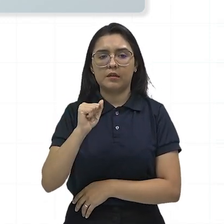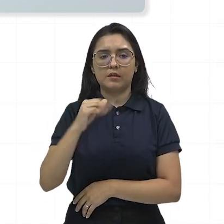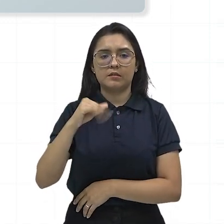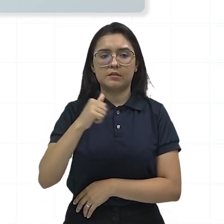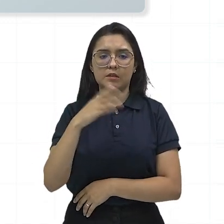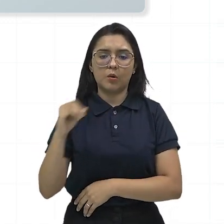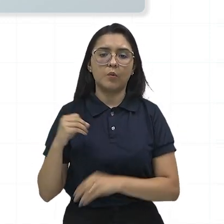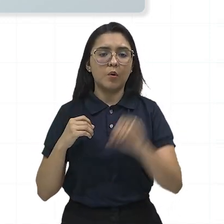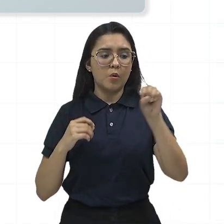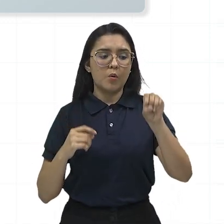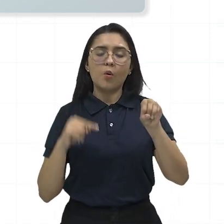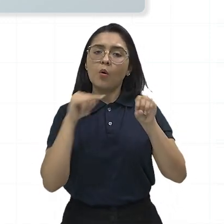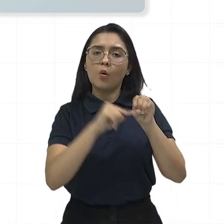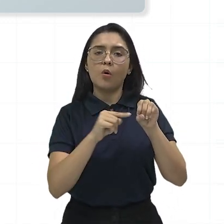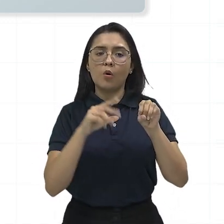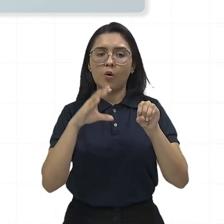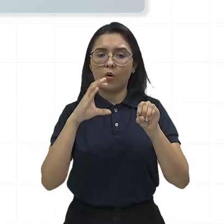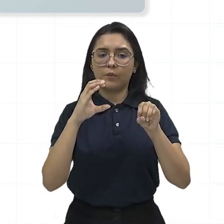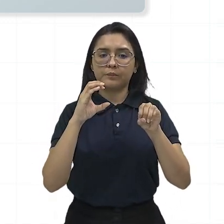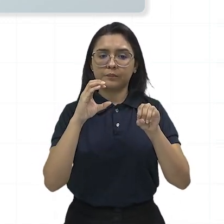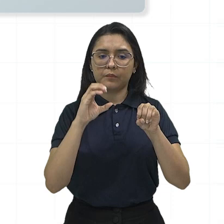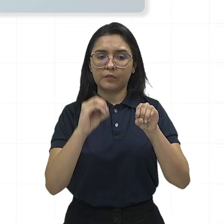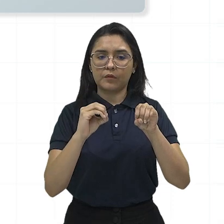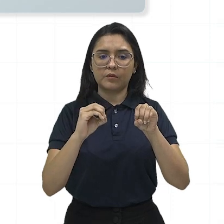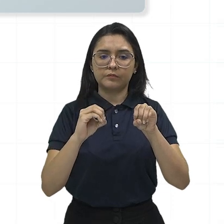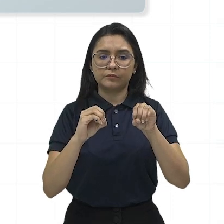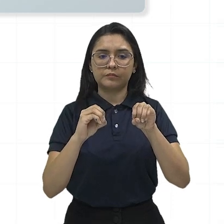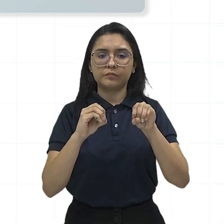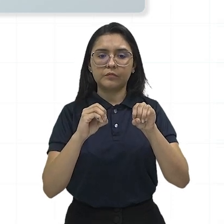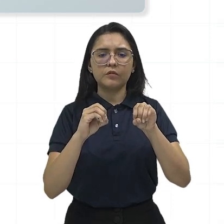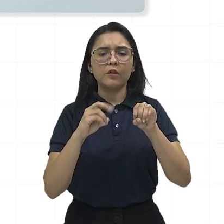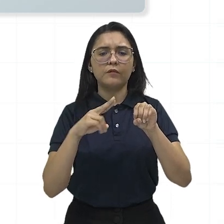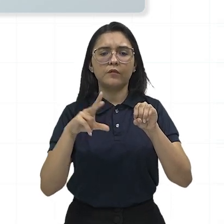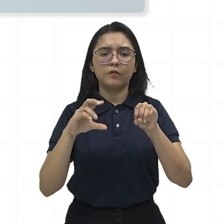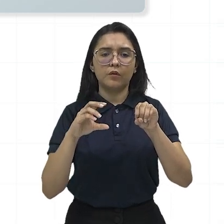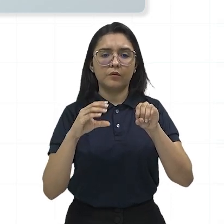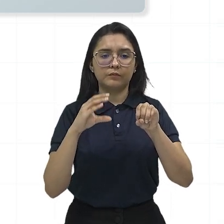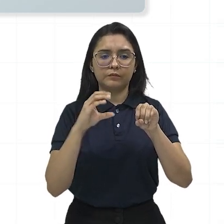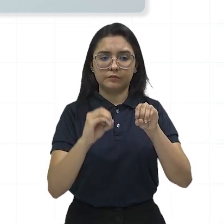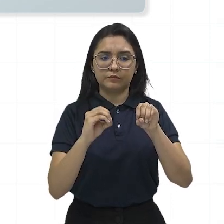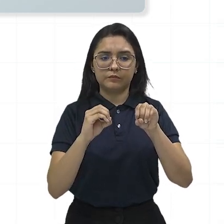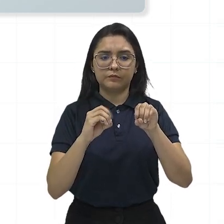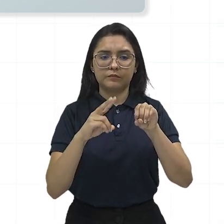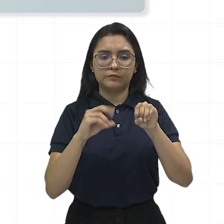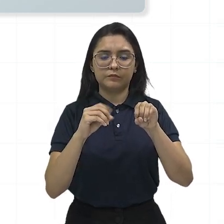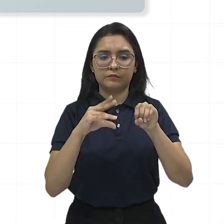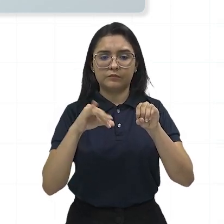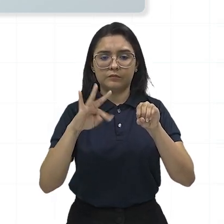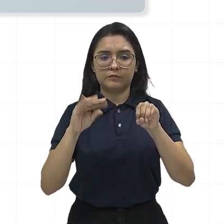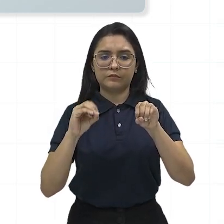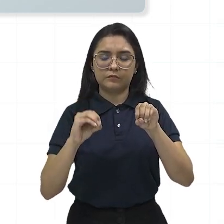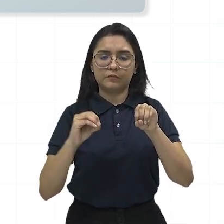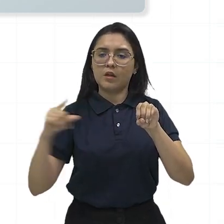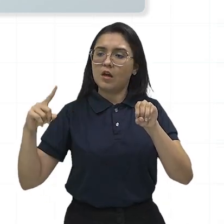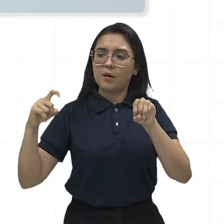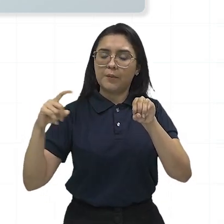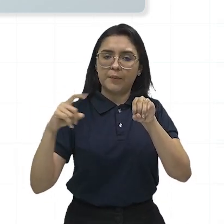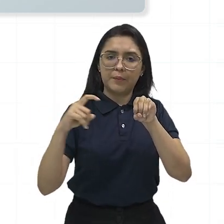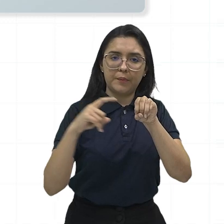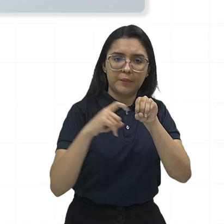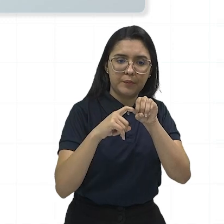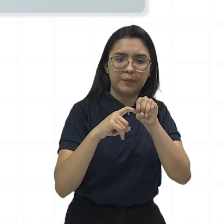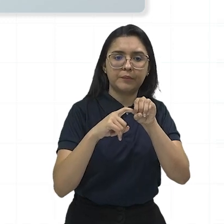o ovócito, né? O ovócito secundário, que depois da fecundação passa a se chamar óvulo, né? Formando o ovo,